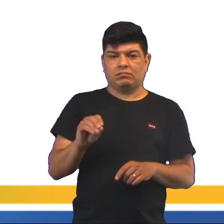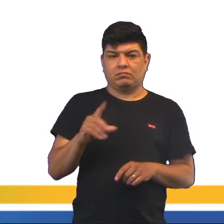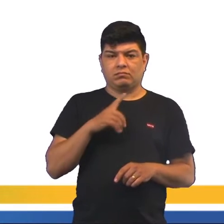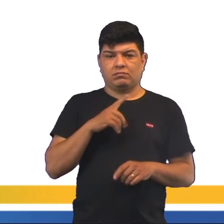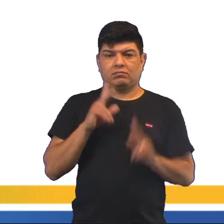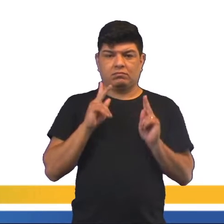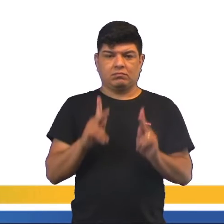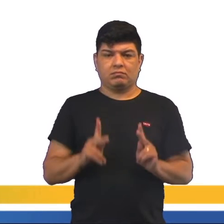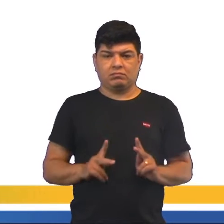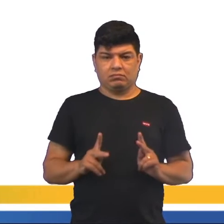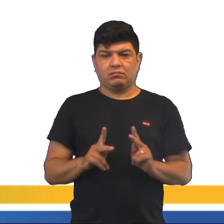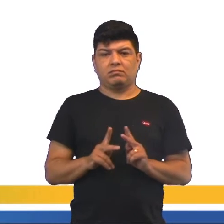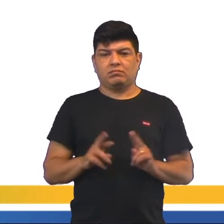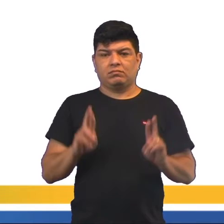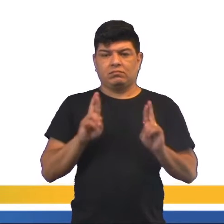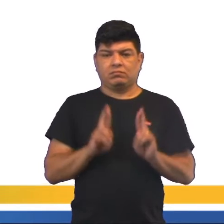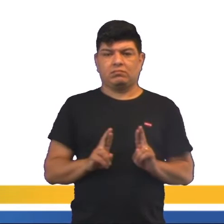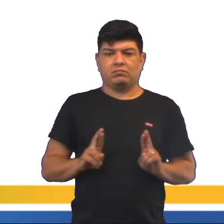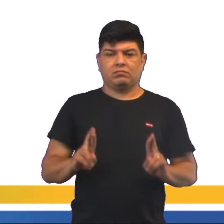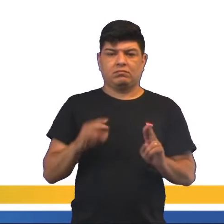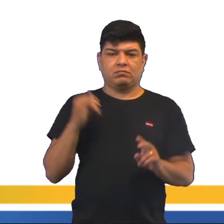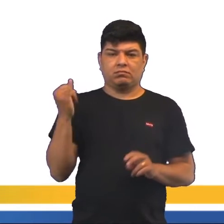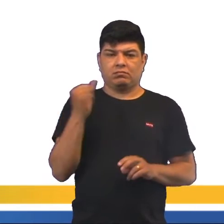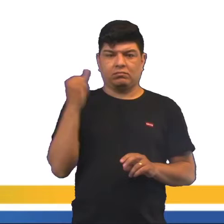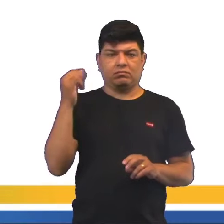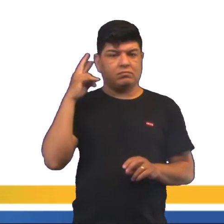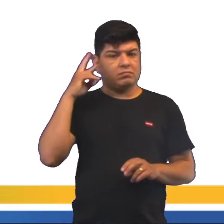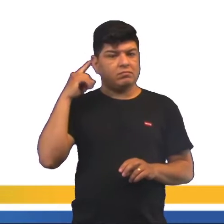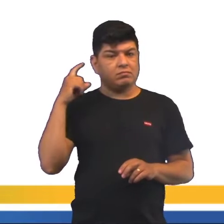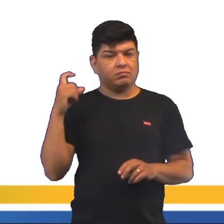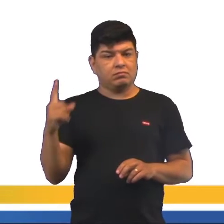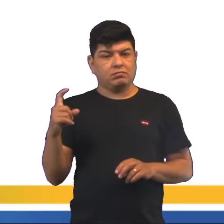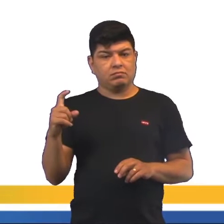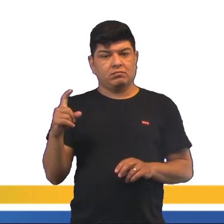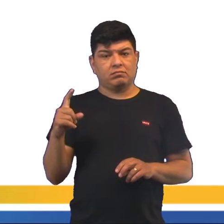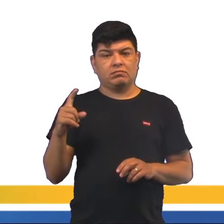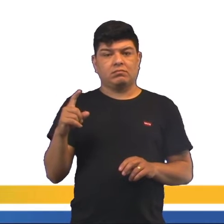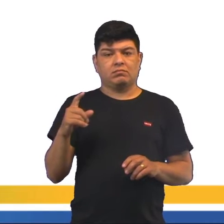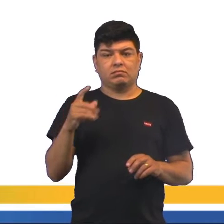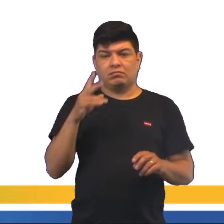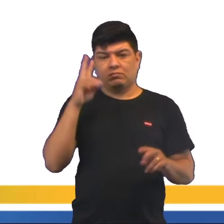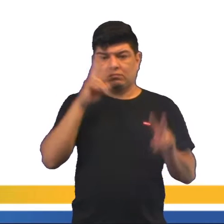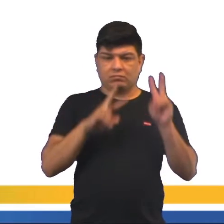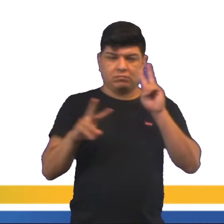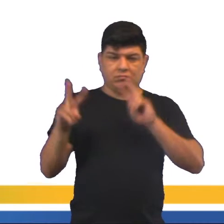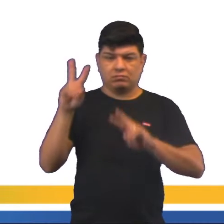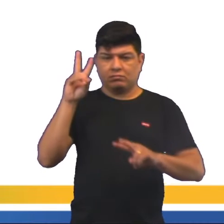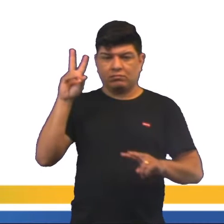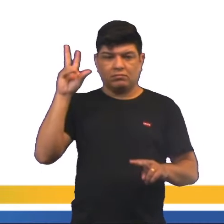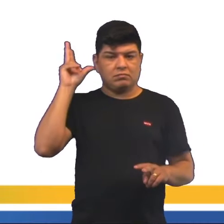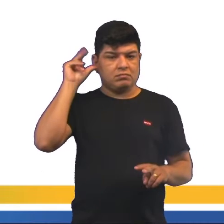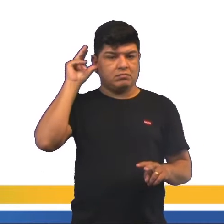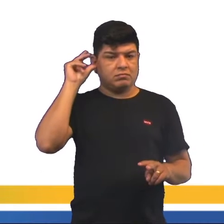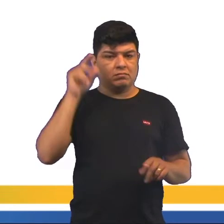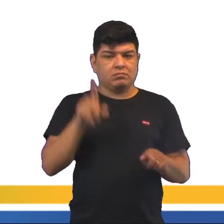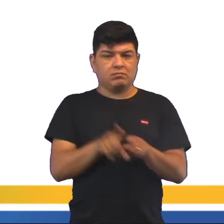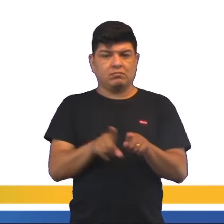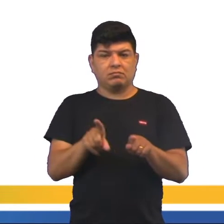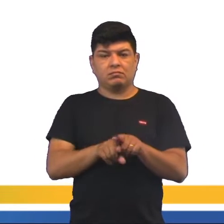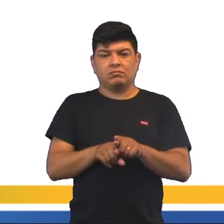uma posição radical, né? E a respeito da importância do som nas